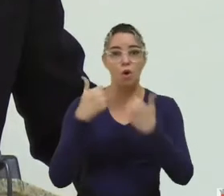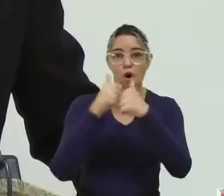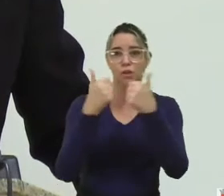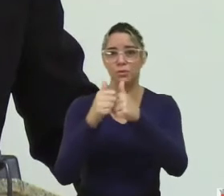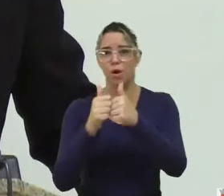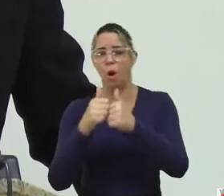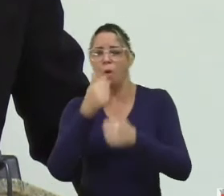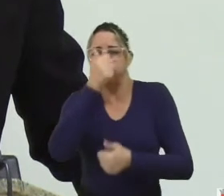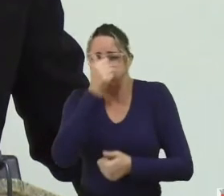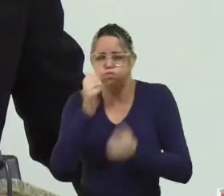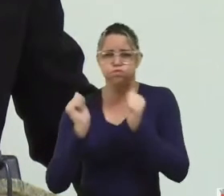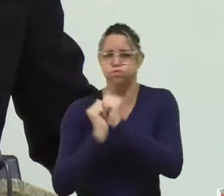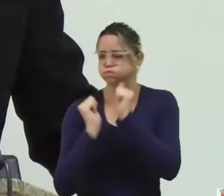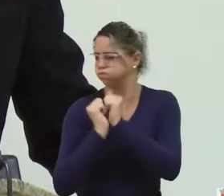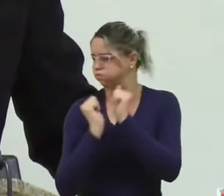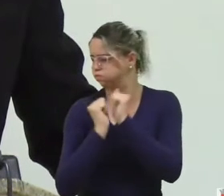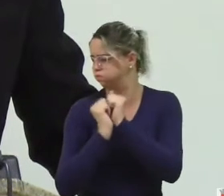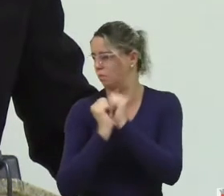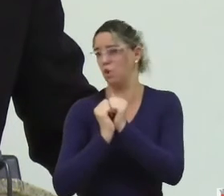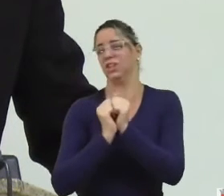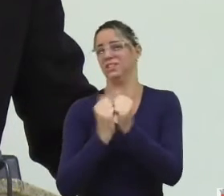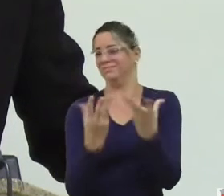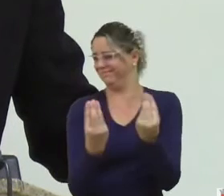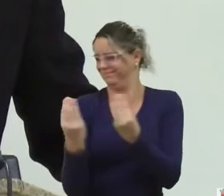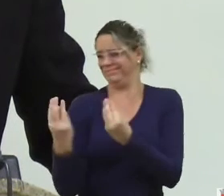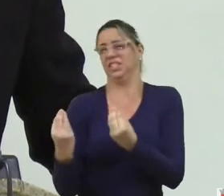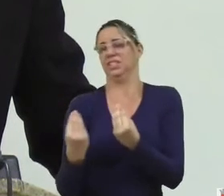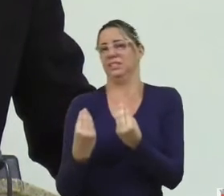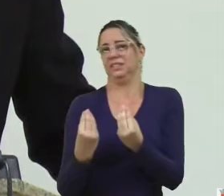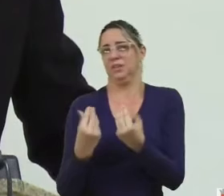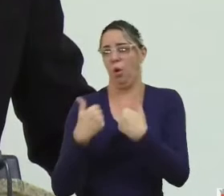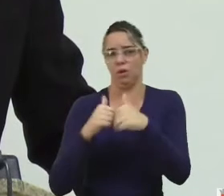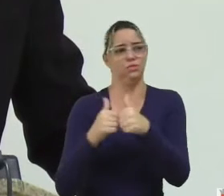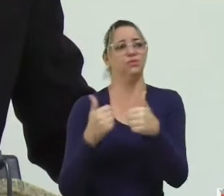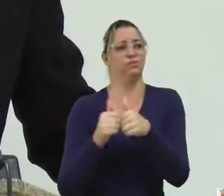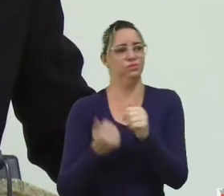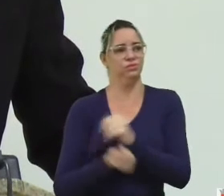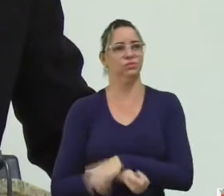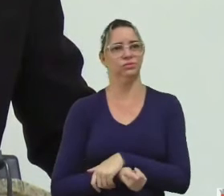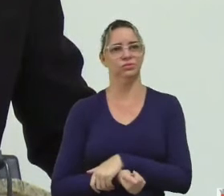cheio. Os alunos não estão tendo nem como subir. Veja aí o que você falar aí na câmera por a gente.